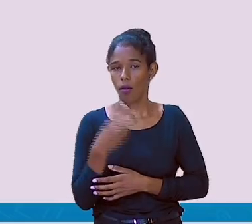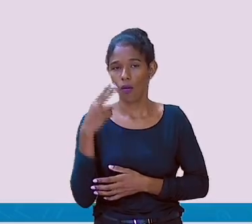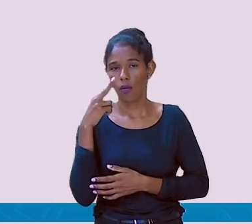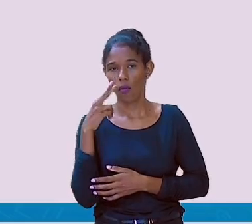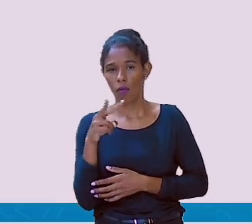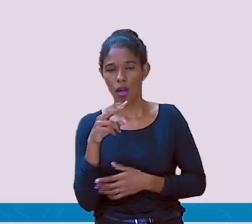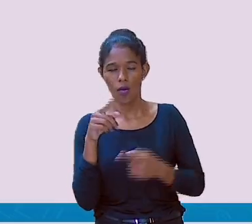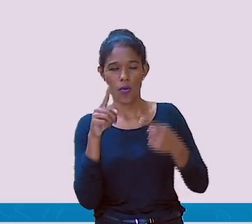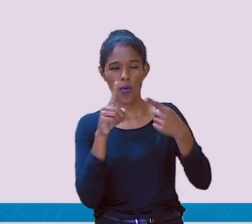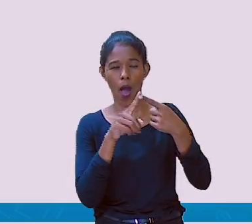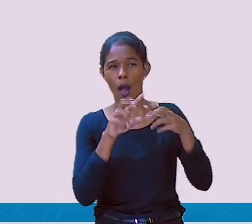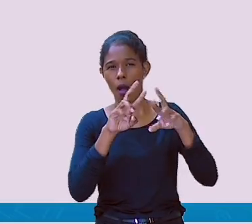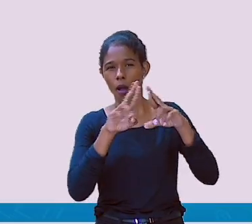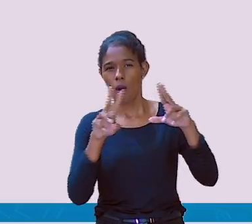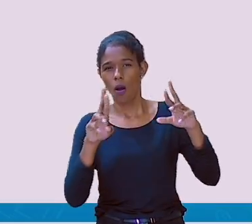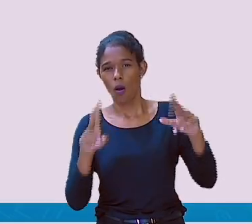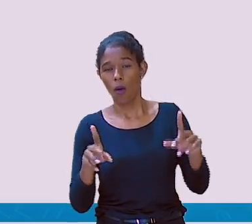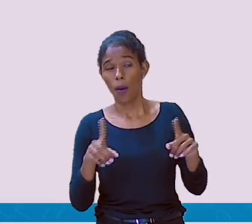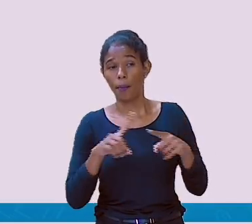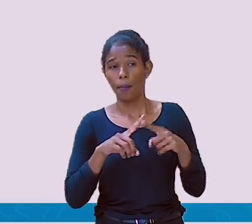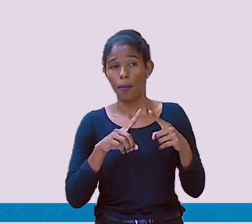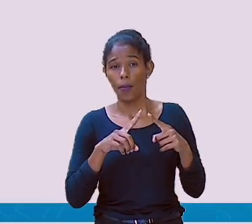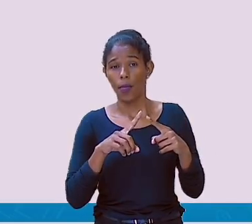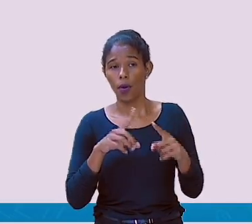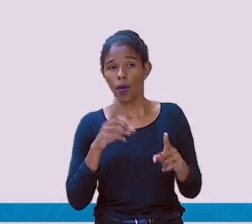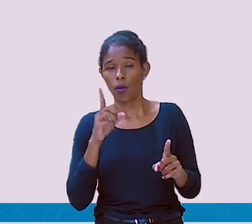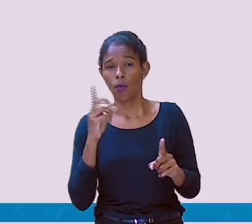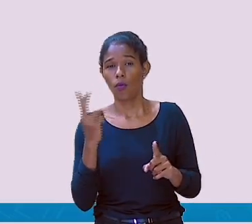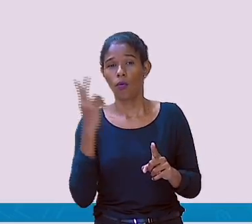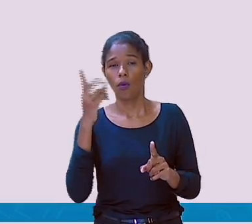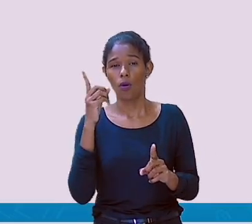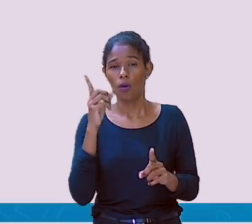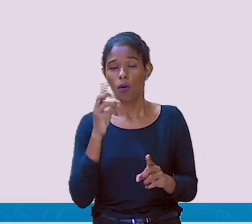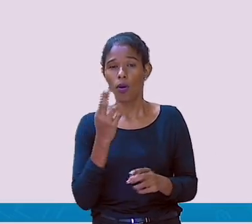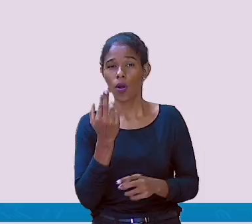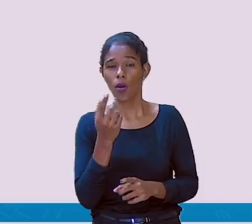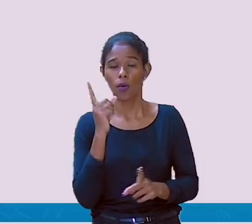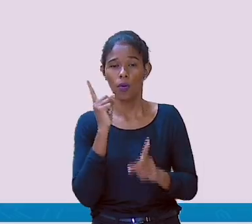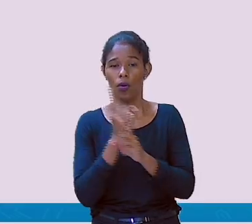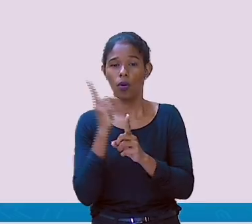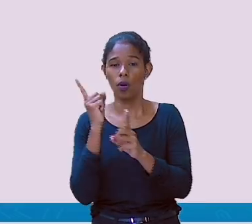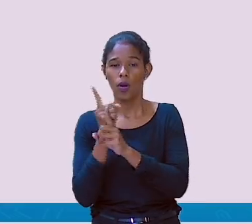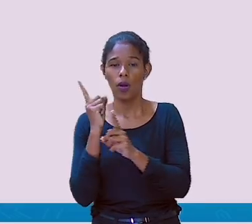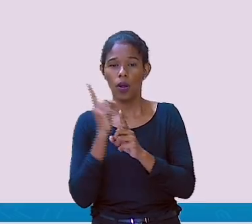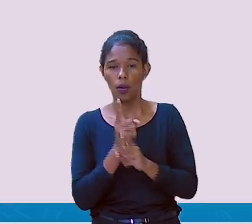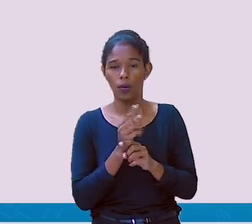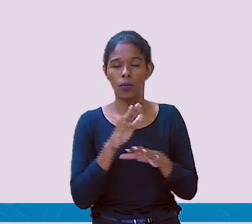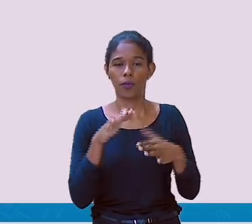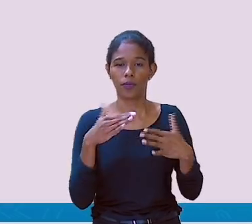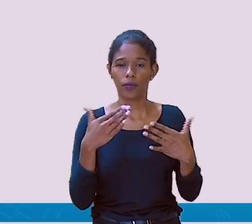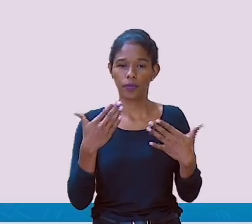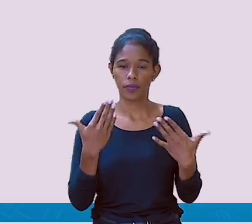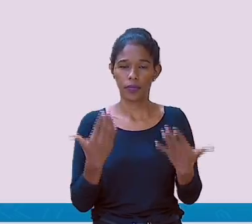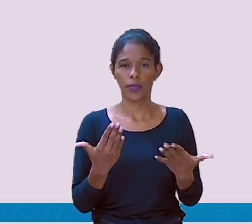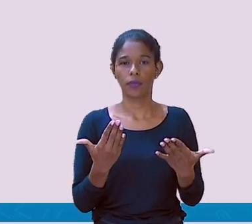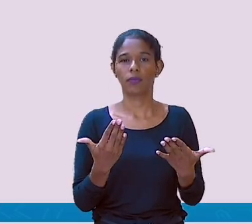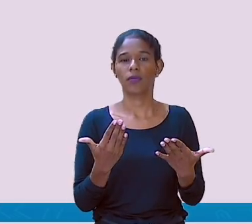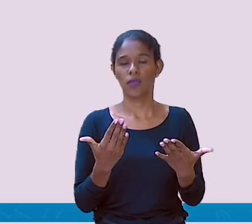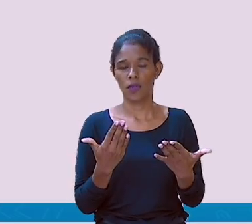que eu encontro os valores iguais, o que vai acontecer? Essa razão, ela passa a ser